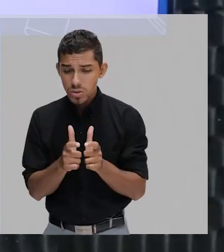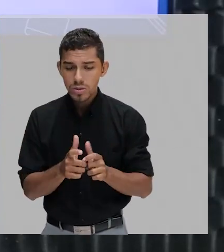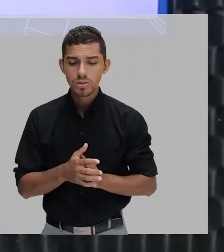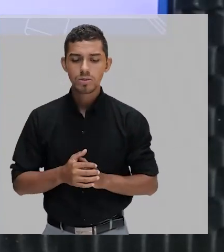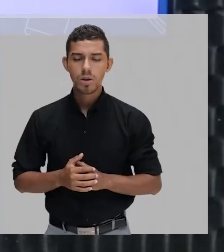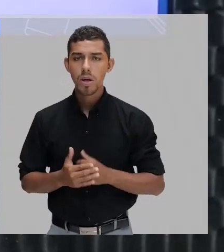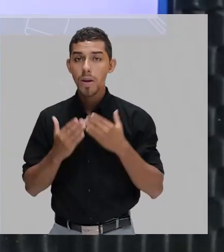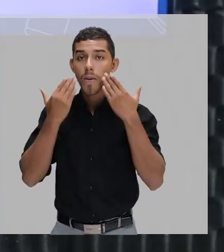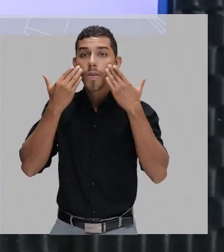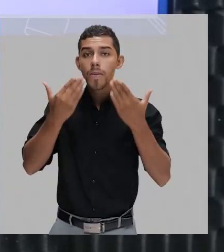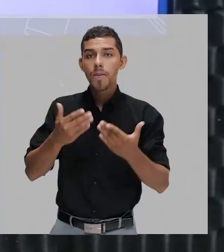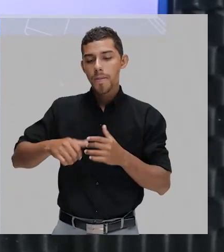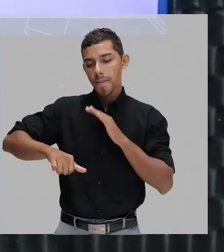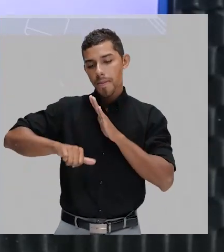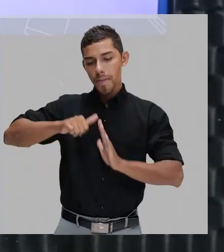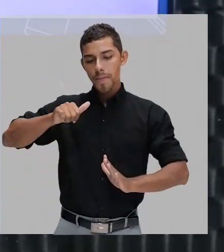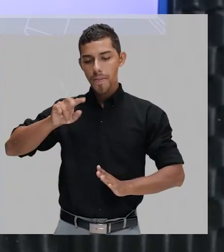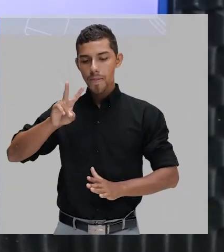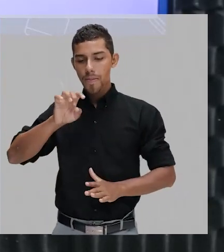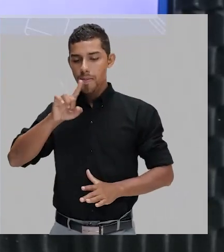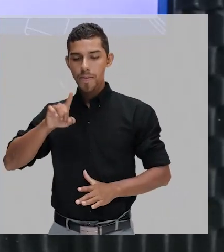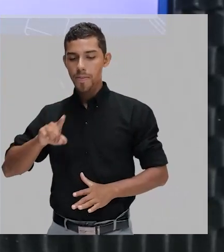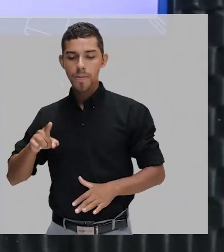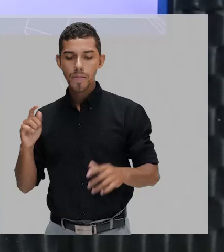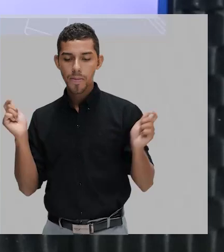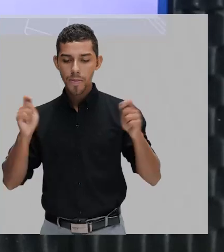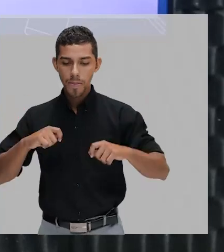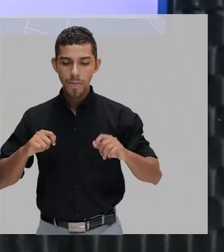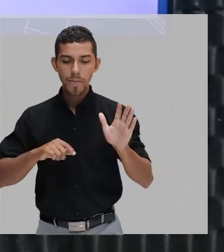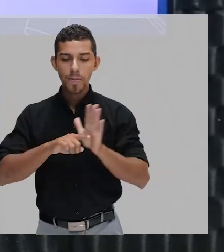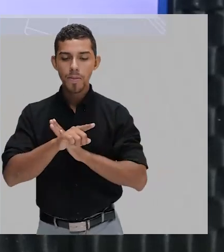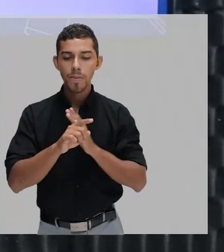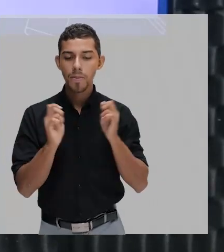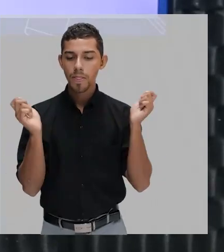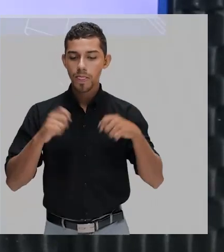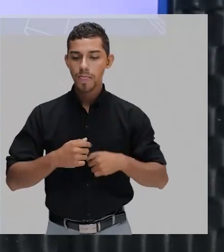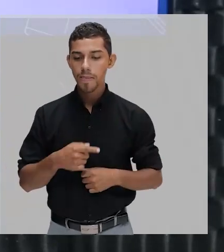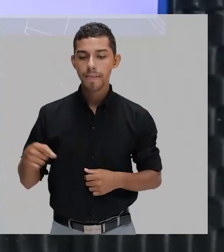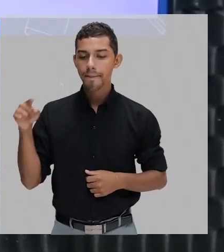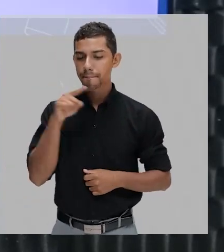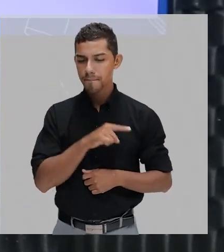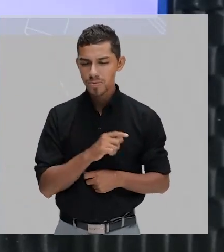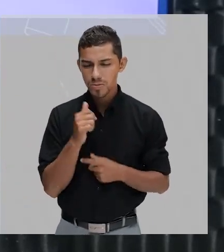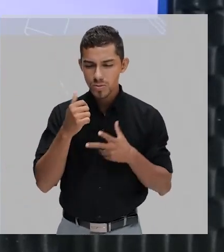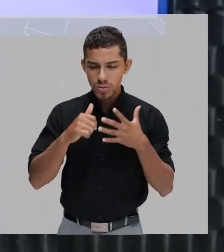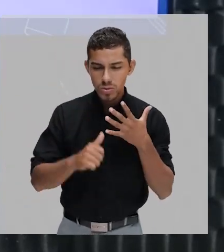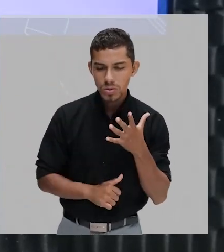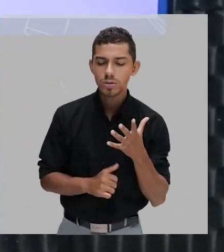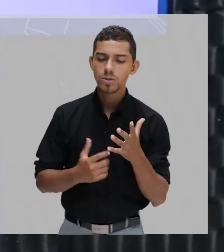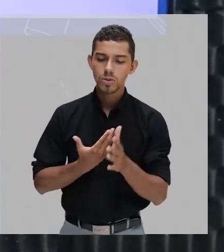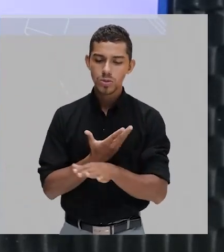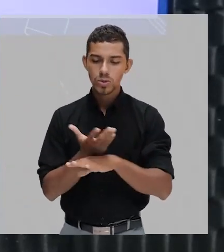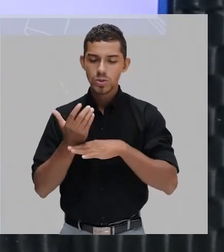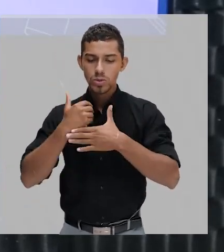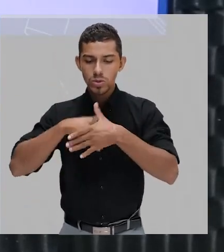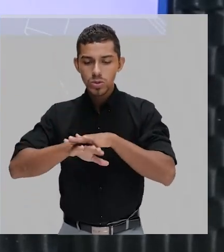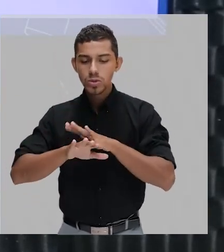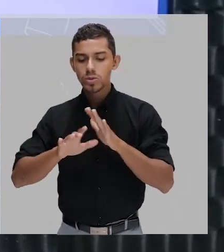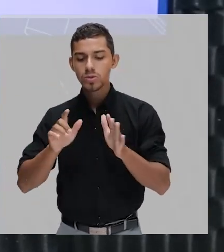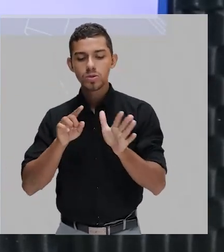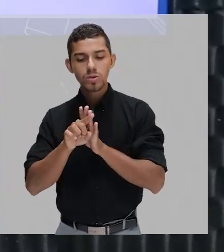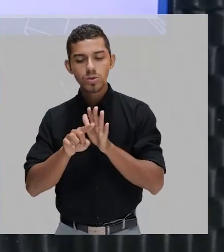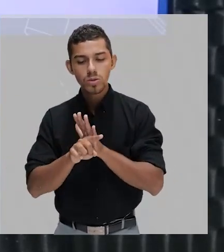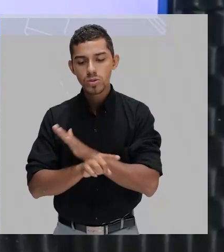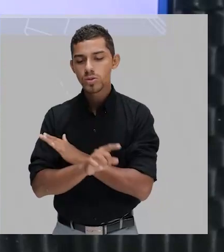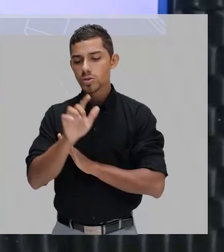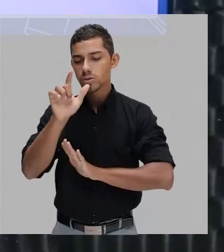deparar como se fosse pela primeira vez com esses tipos de questão. E aí, à medida que vocês vão tendo o costume de fazer questões dessa